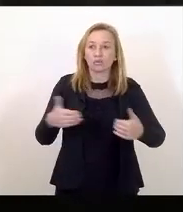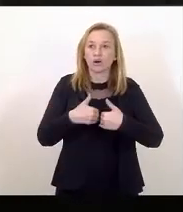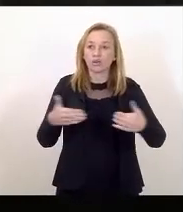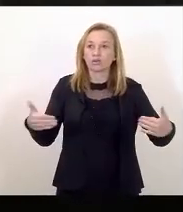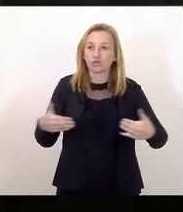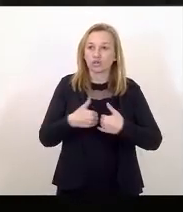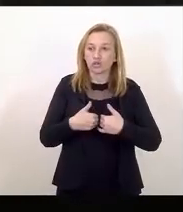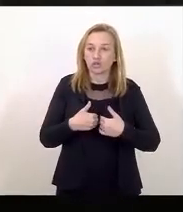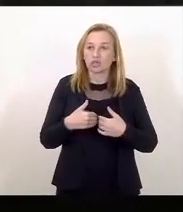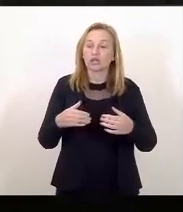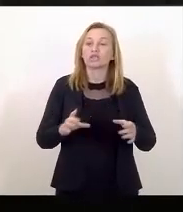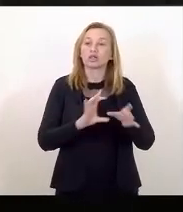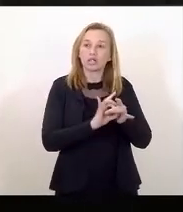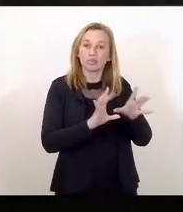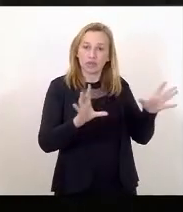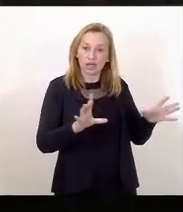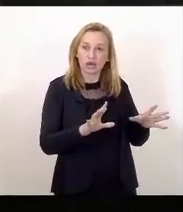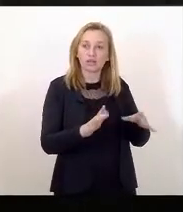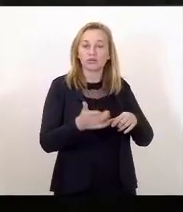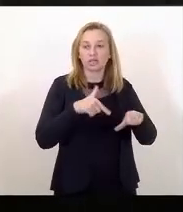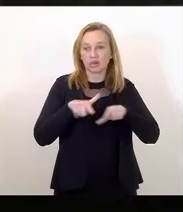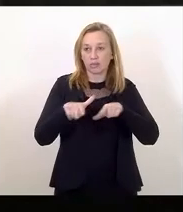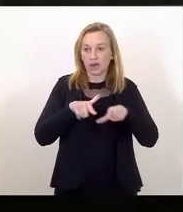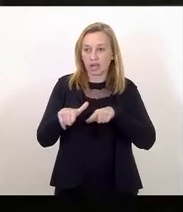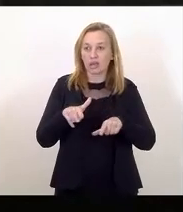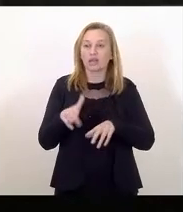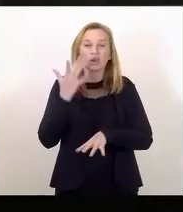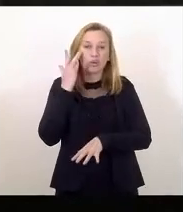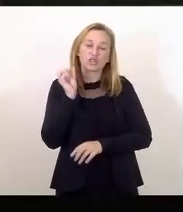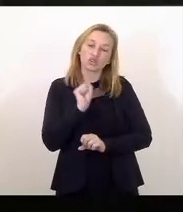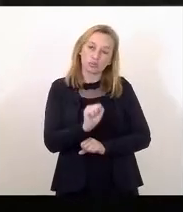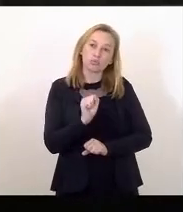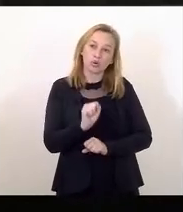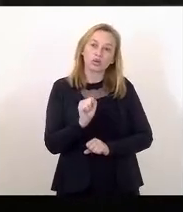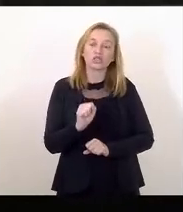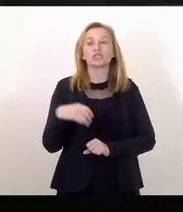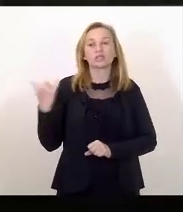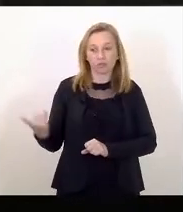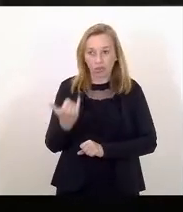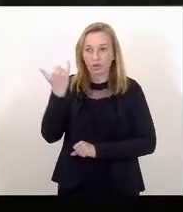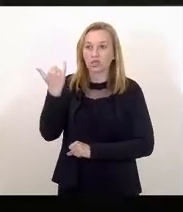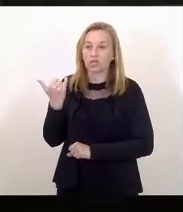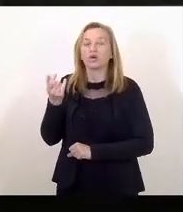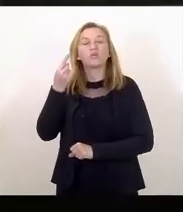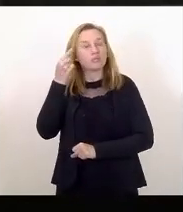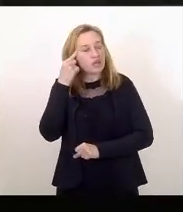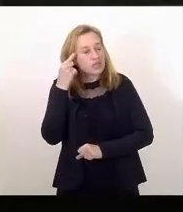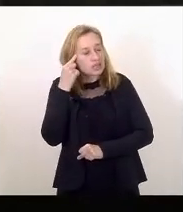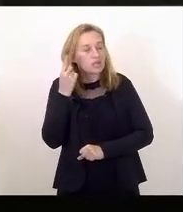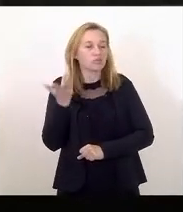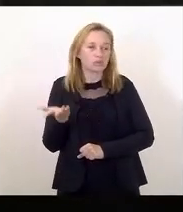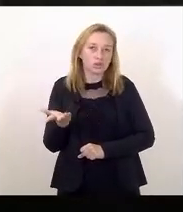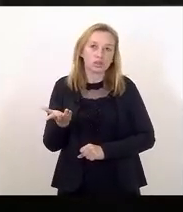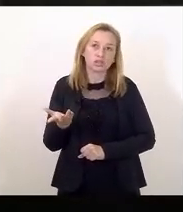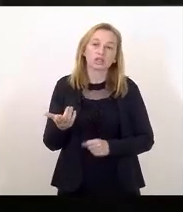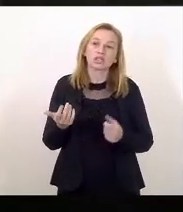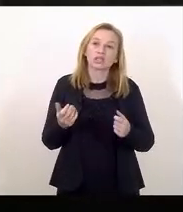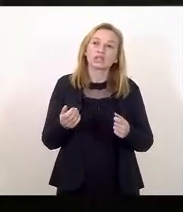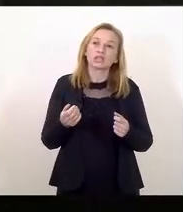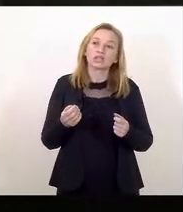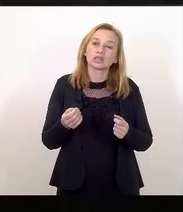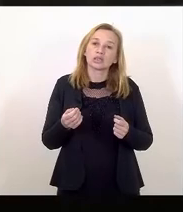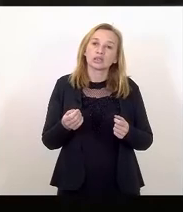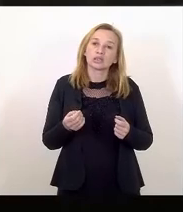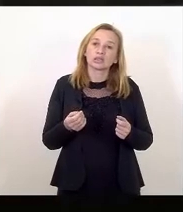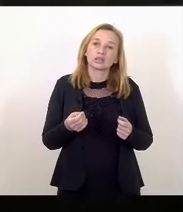habilitados para aquela tarefa profissional, acho que pode ser muito importante quando pensamos aí na inserção